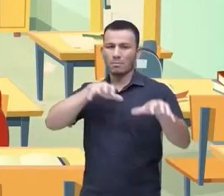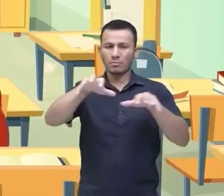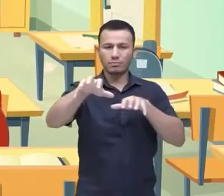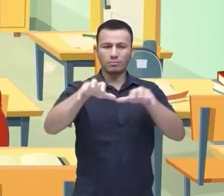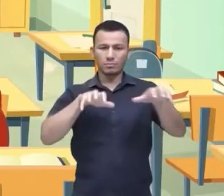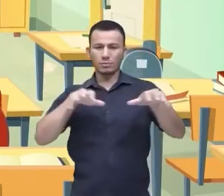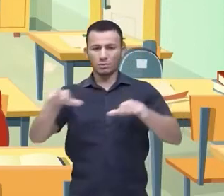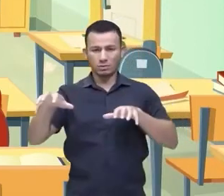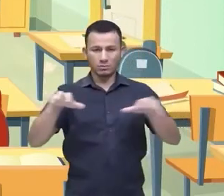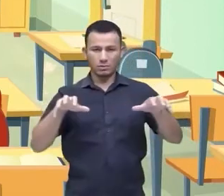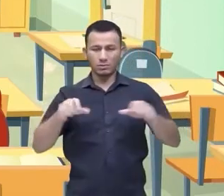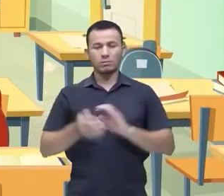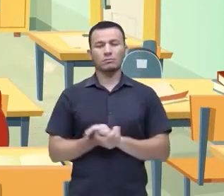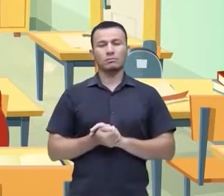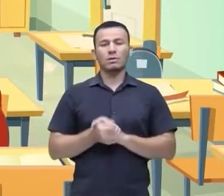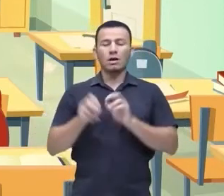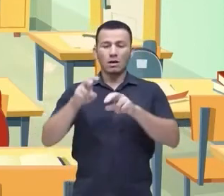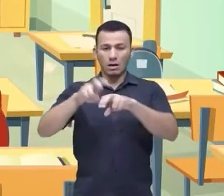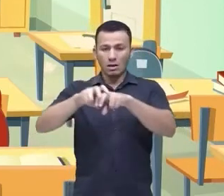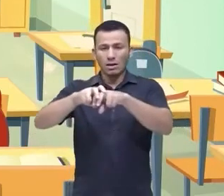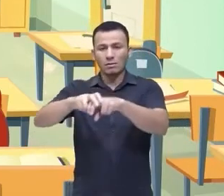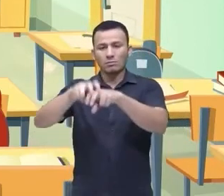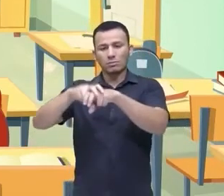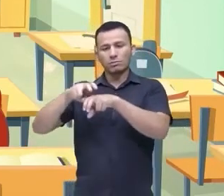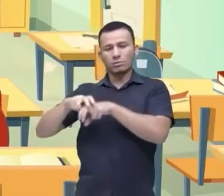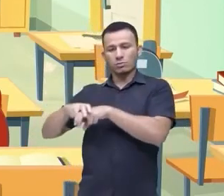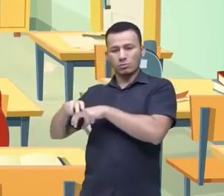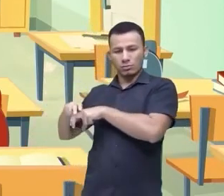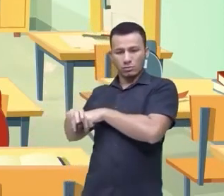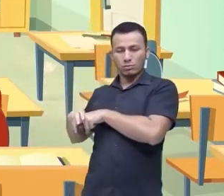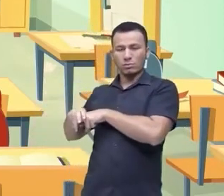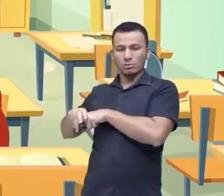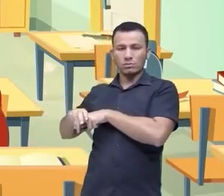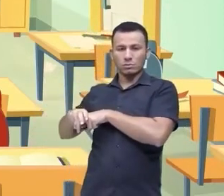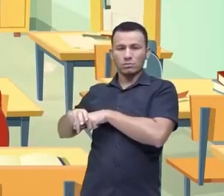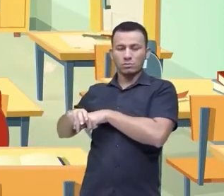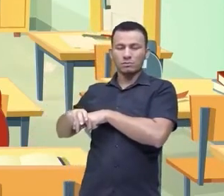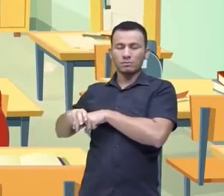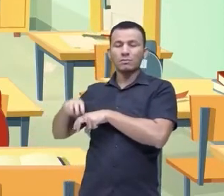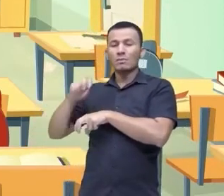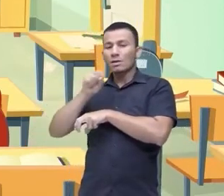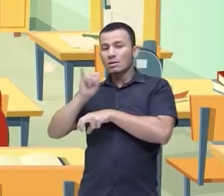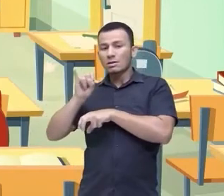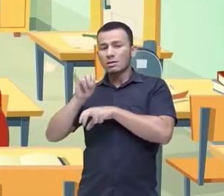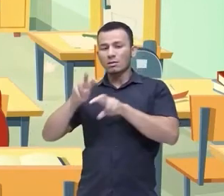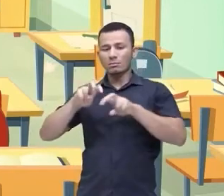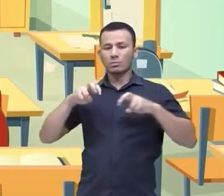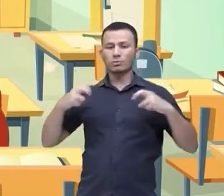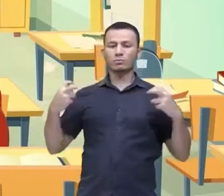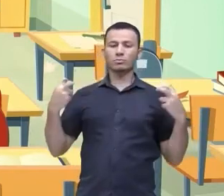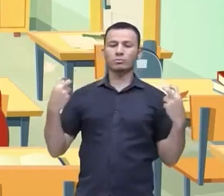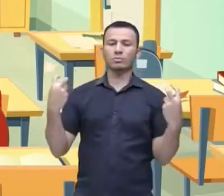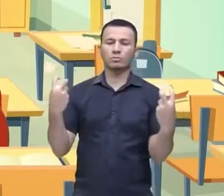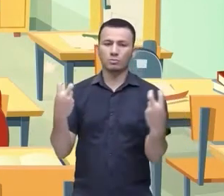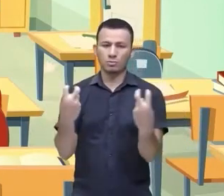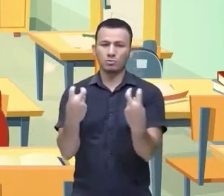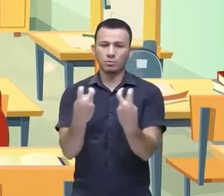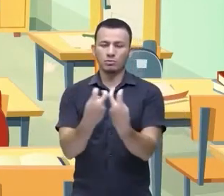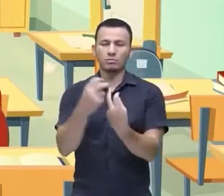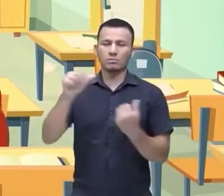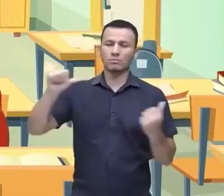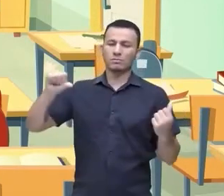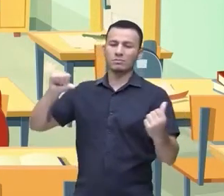as cadeiras estiverem uma atrás da outra, a gente está numa posição. Se elas estiverem em círculo, nosso